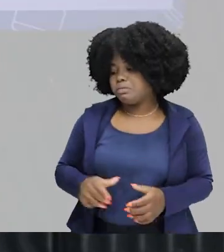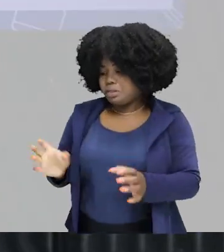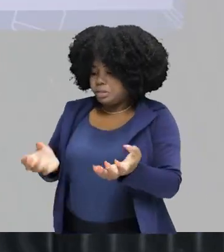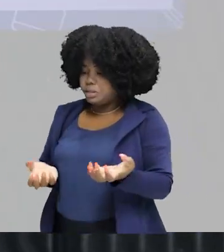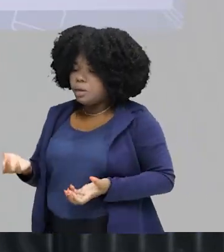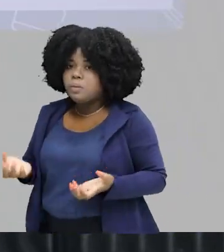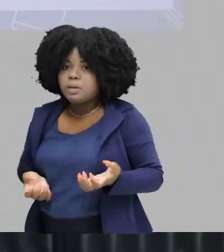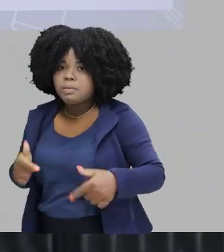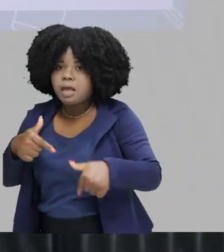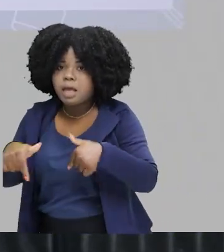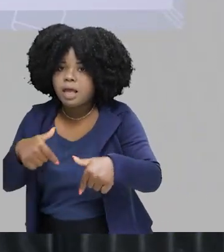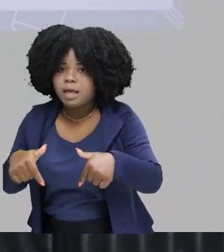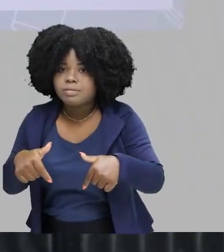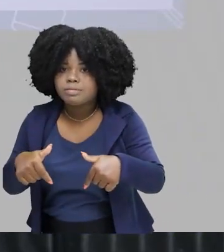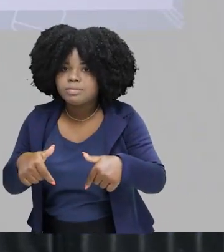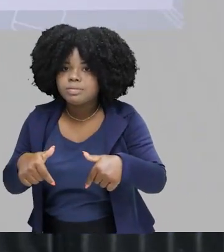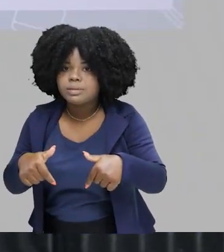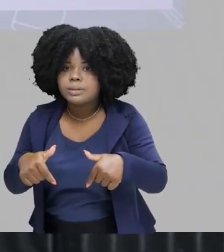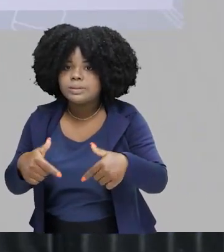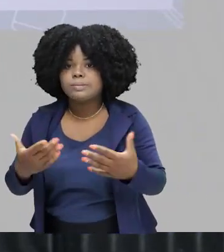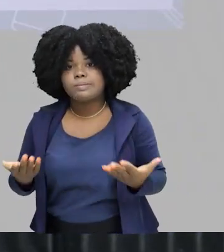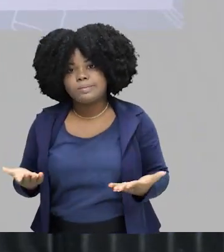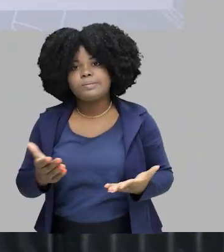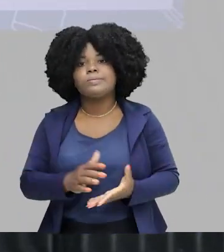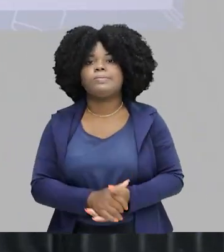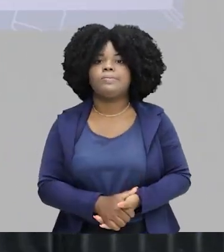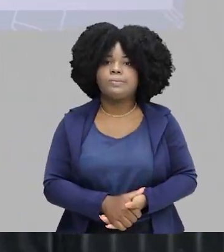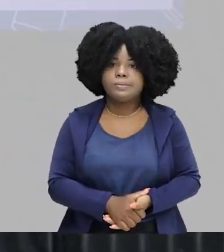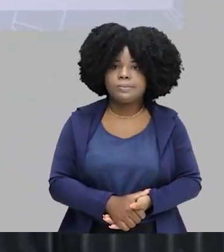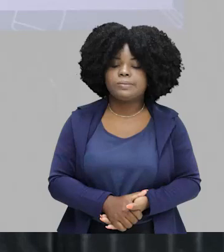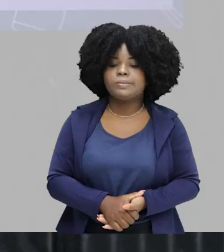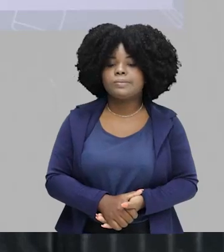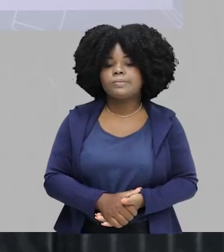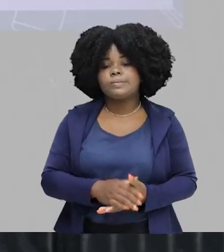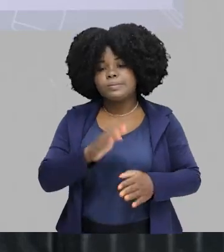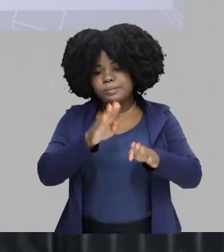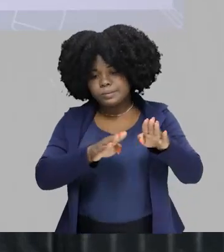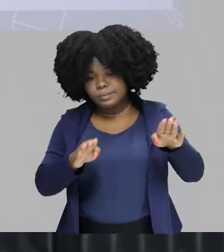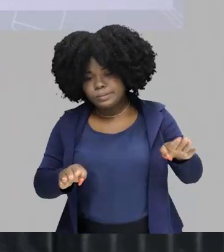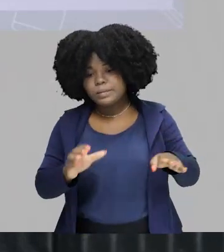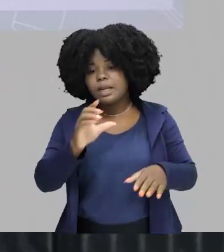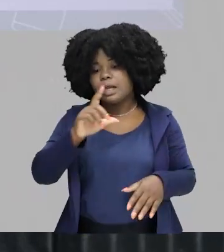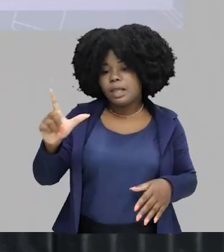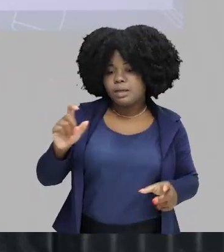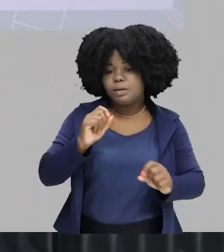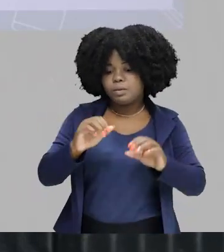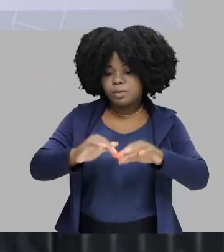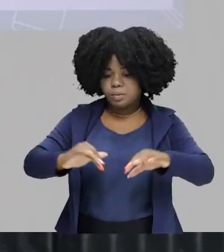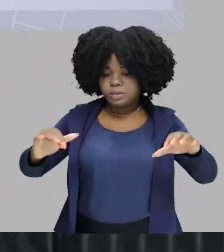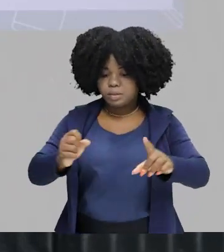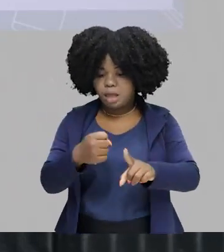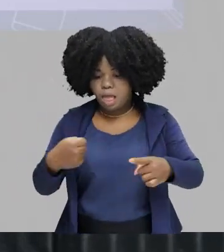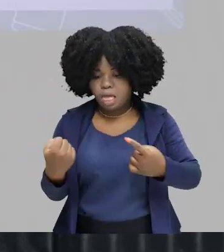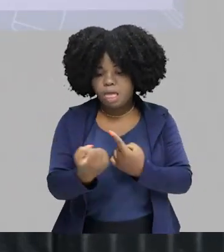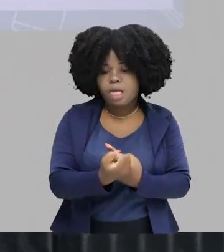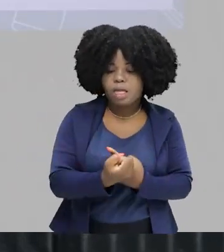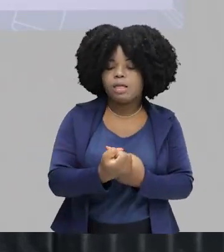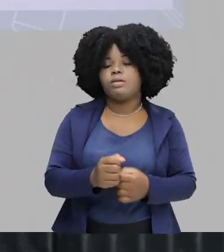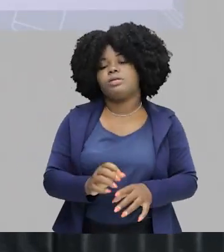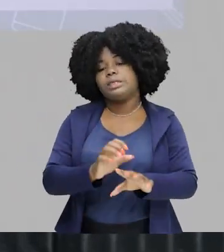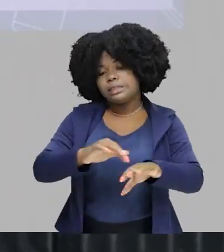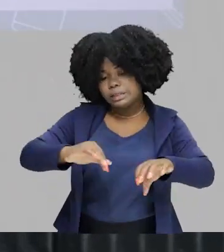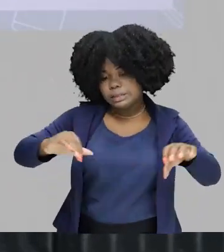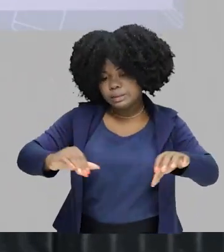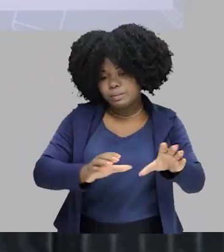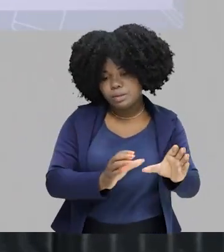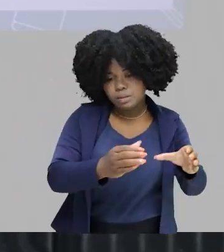consolida a ideia da desigualdade. E essa desigualdade, obviamente, vai gerar uma divisão social. E essa